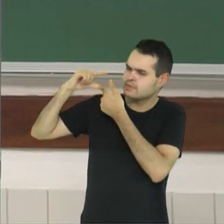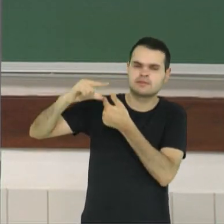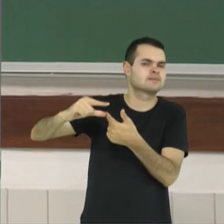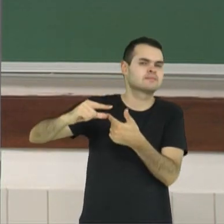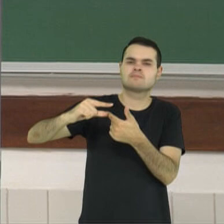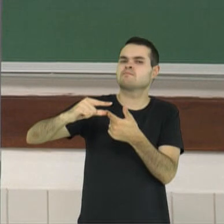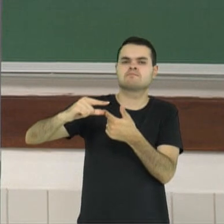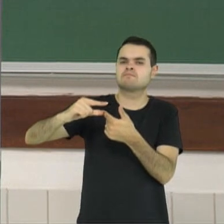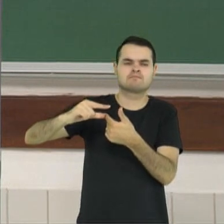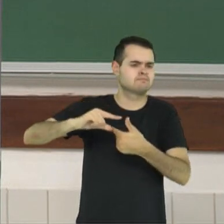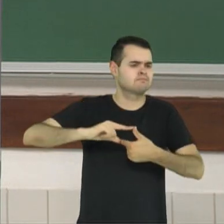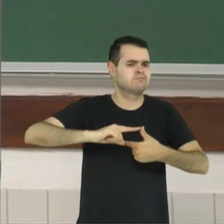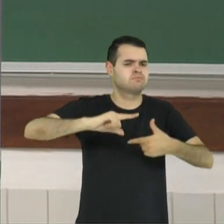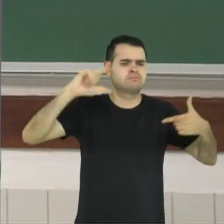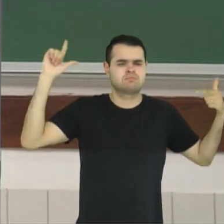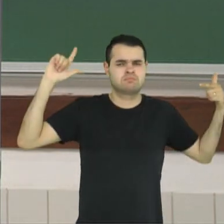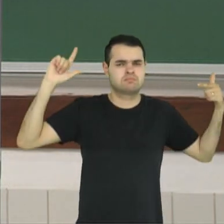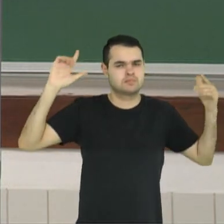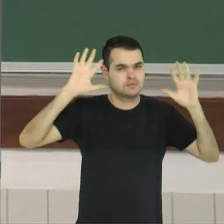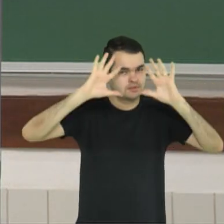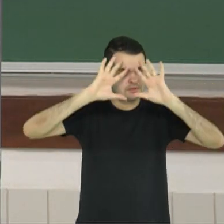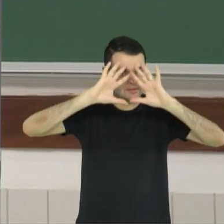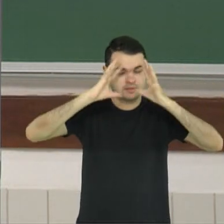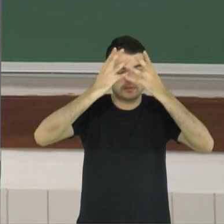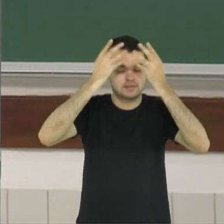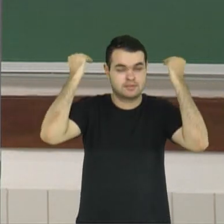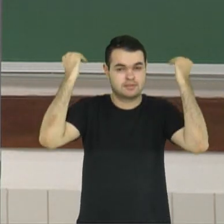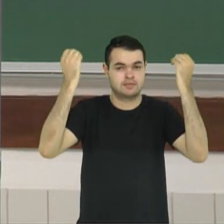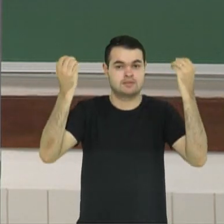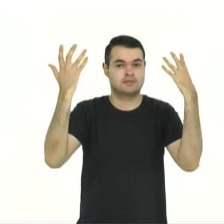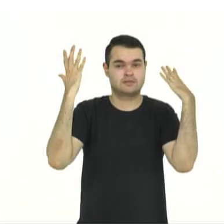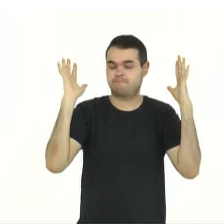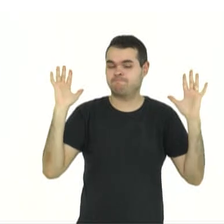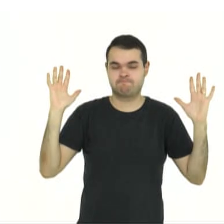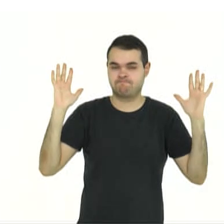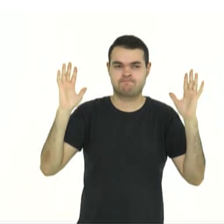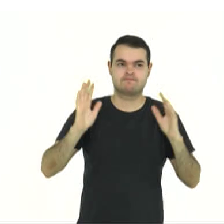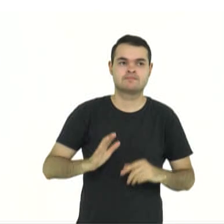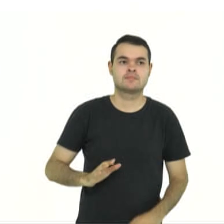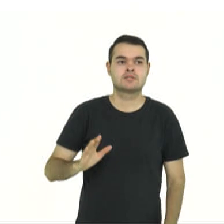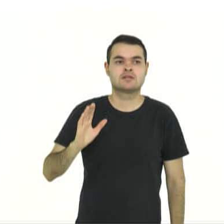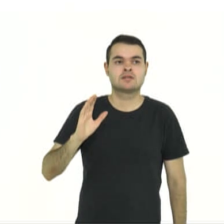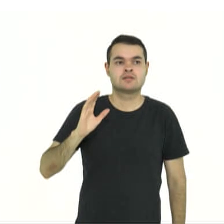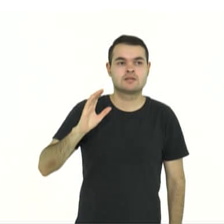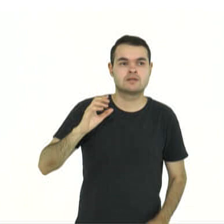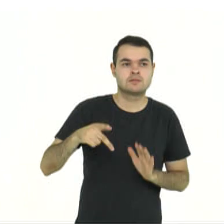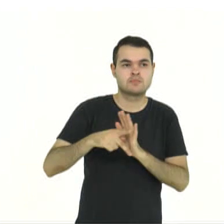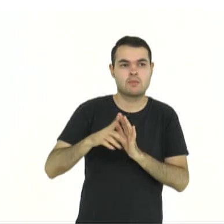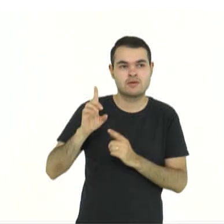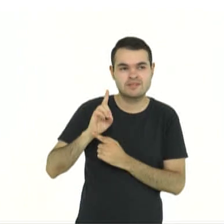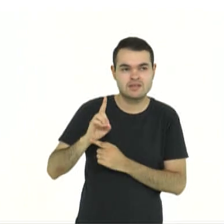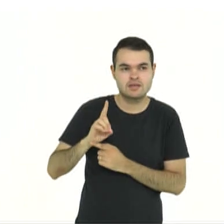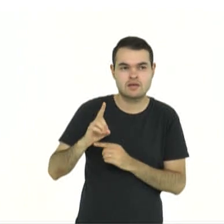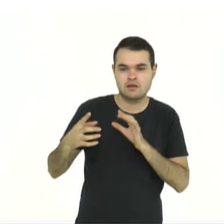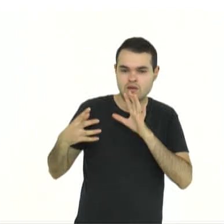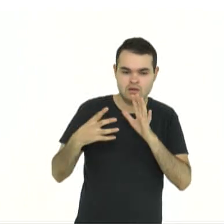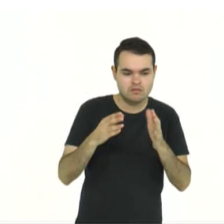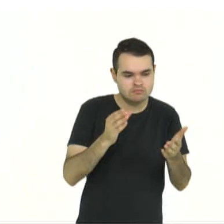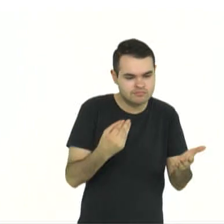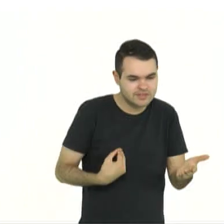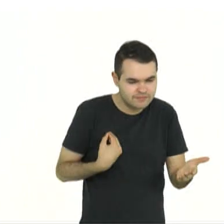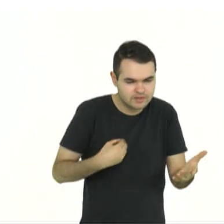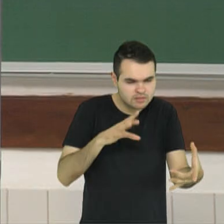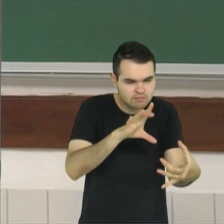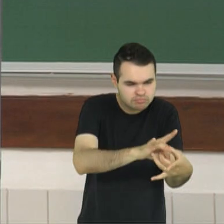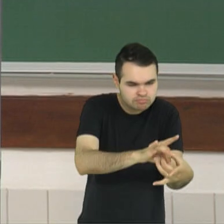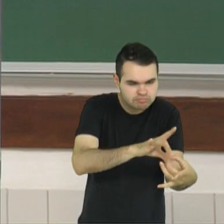que nunca foi pensado. Então, esquece essa resposta aqui, não tem condições. A D, imita o papel das celebridades do mundo contemporâneo? Será